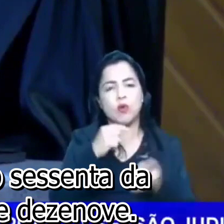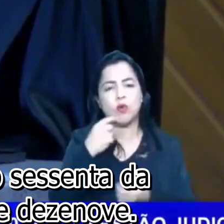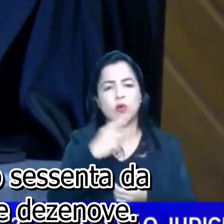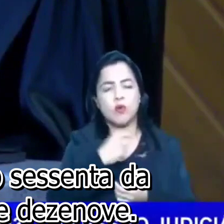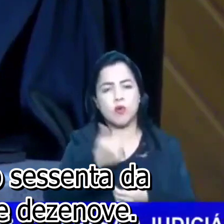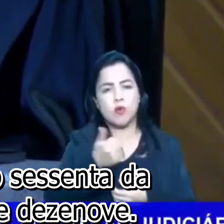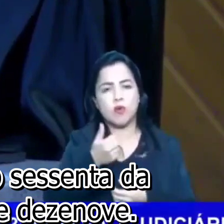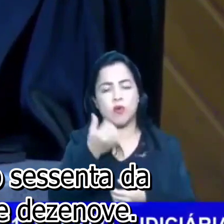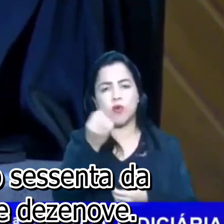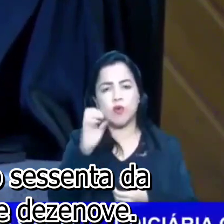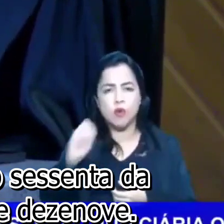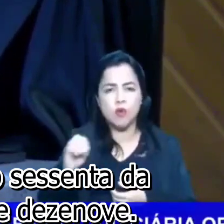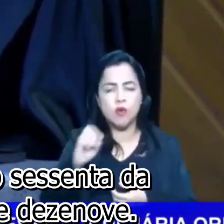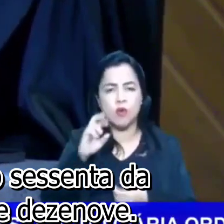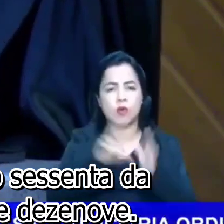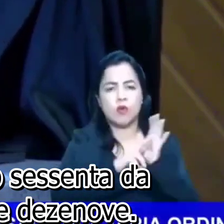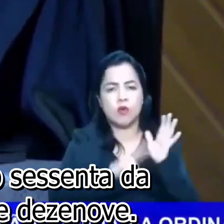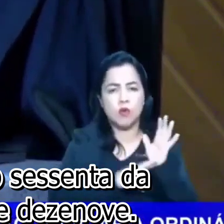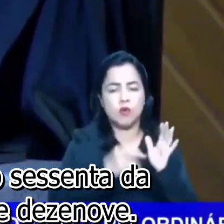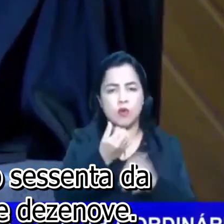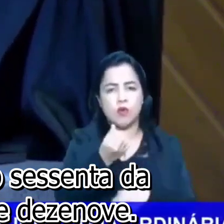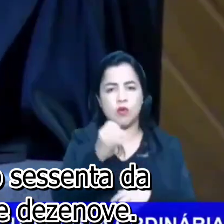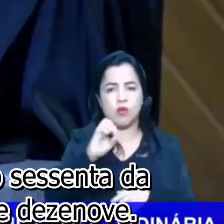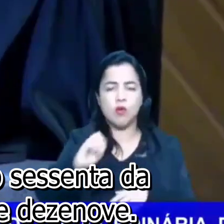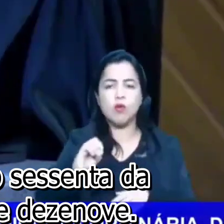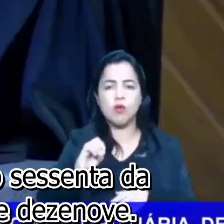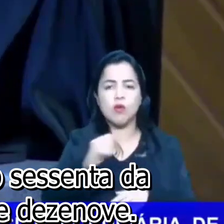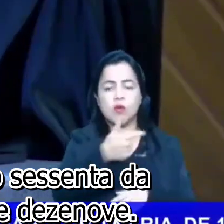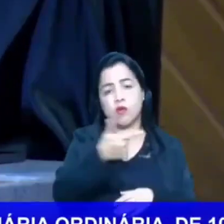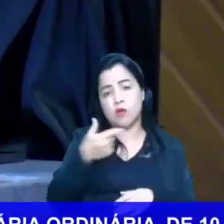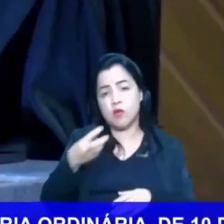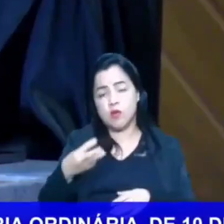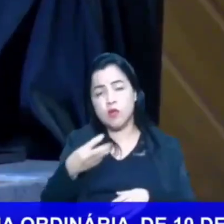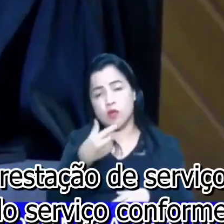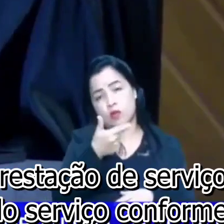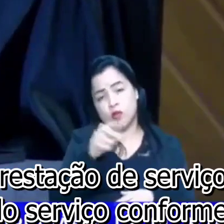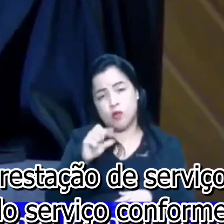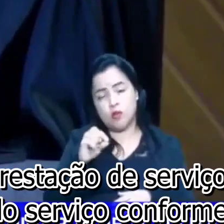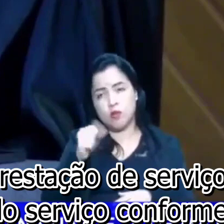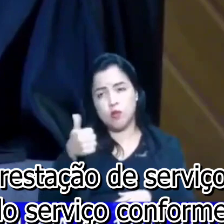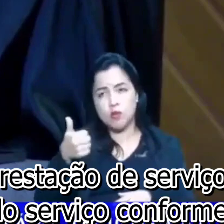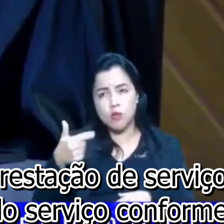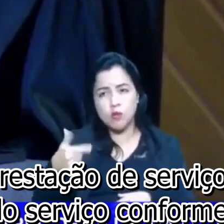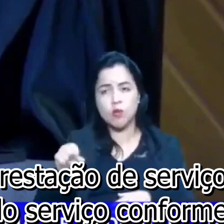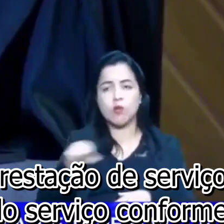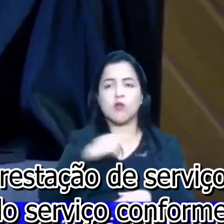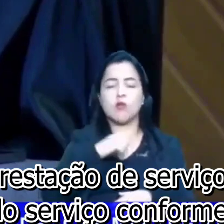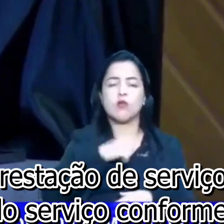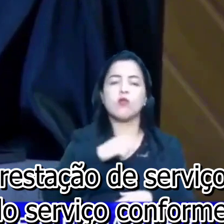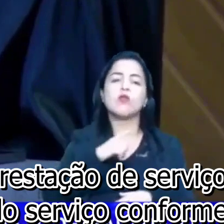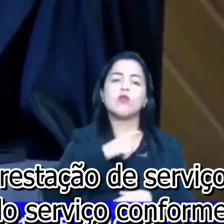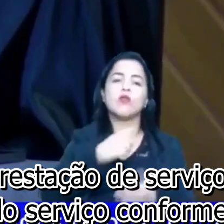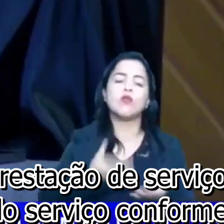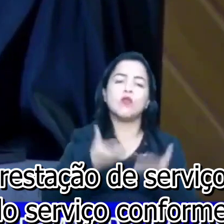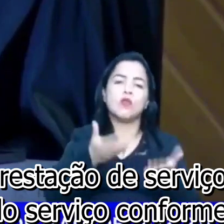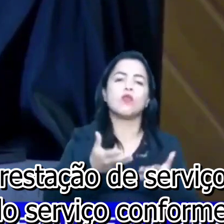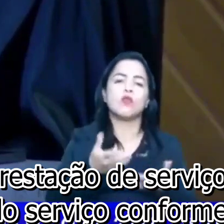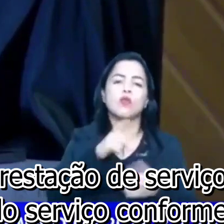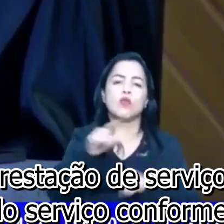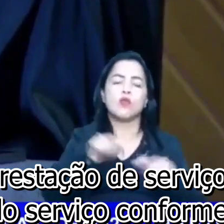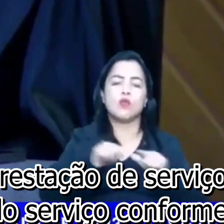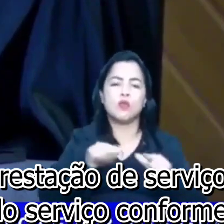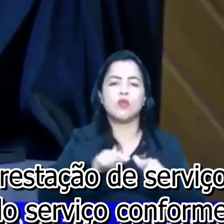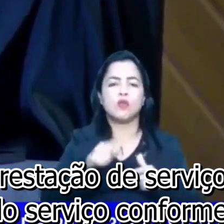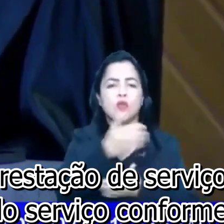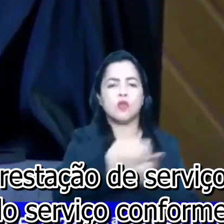parágrafo 1º do artigo 60 da Resolução 23.607 de 2019. Portanto, havendo nos autos a juntada de contratos de prestação de serviço, bem como